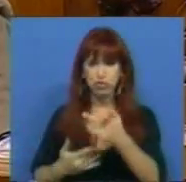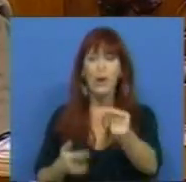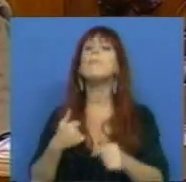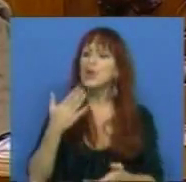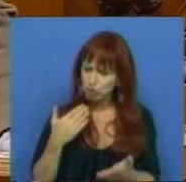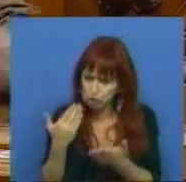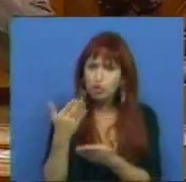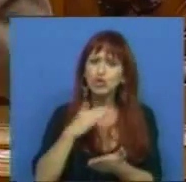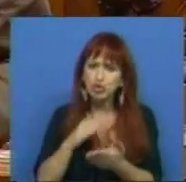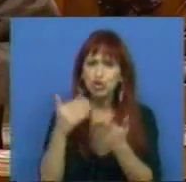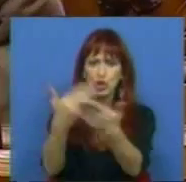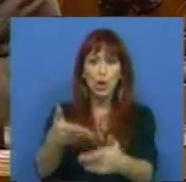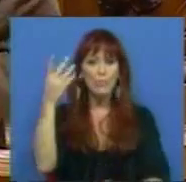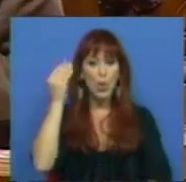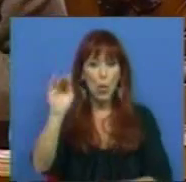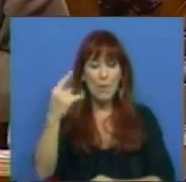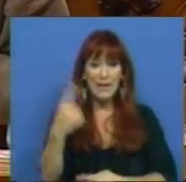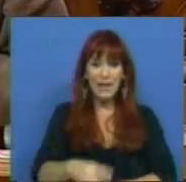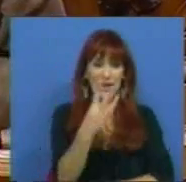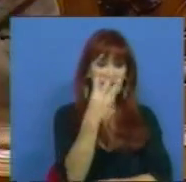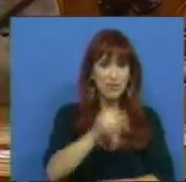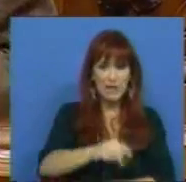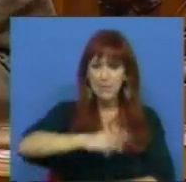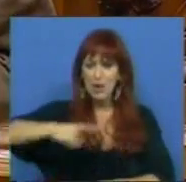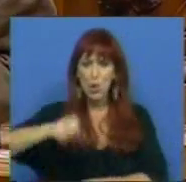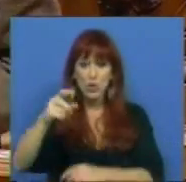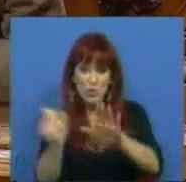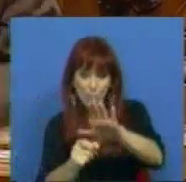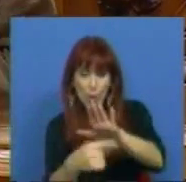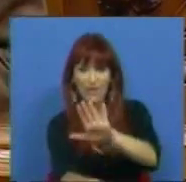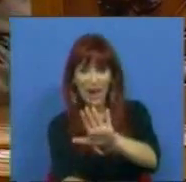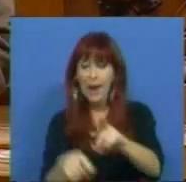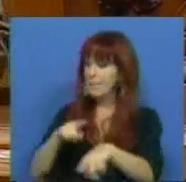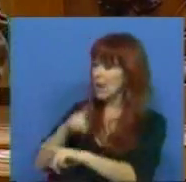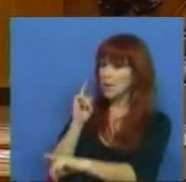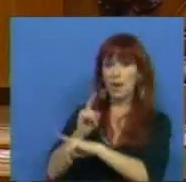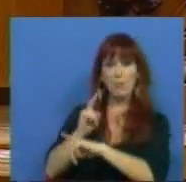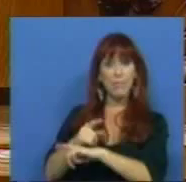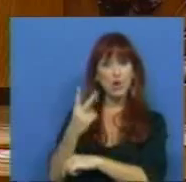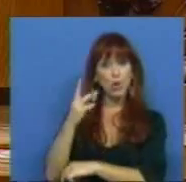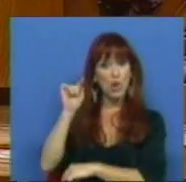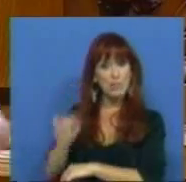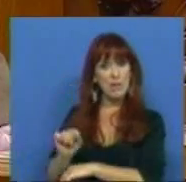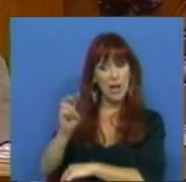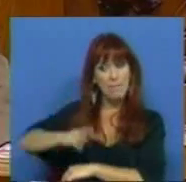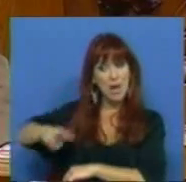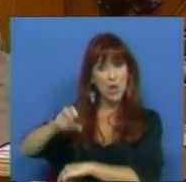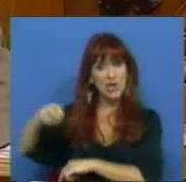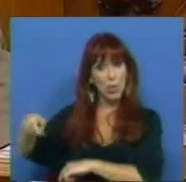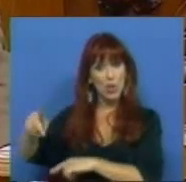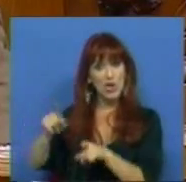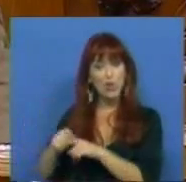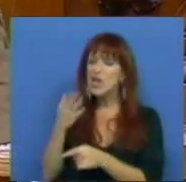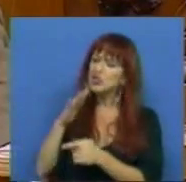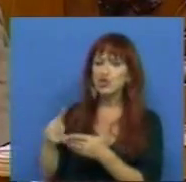mas emprestou. E o banco tem 3.000 milhões de euros em depósitos, mas ao mesmo tempo 2.000 milhões de euros